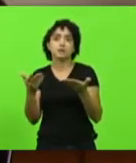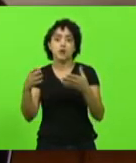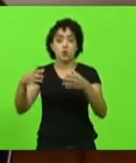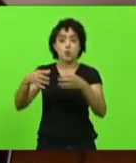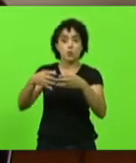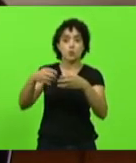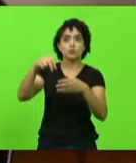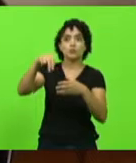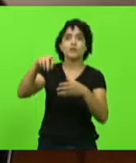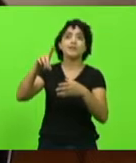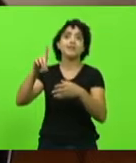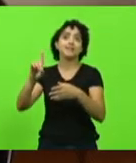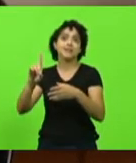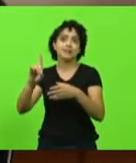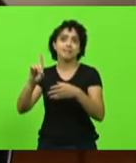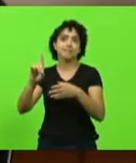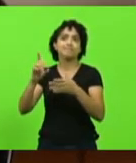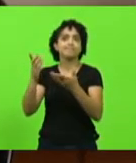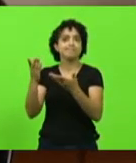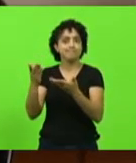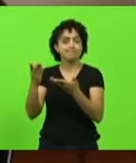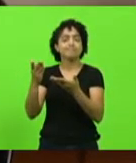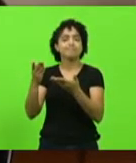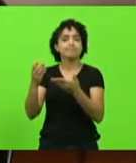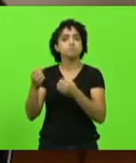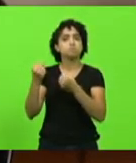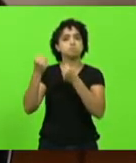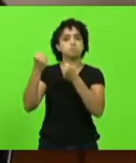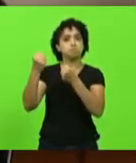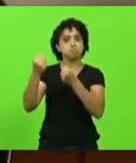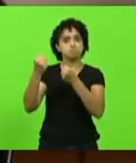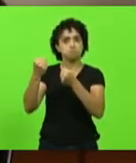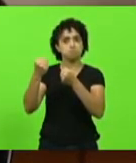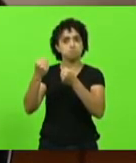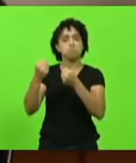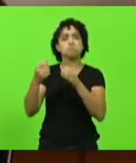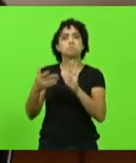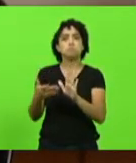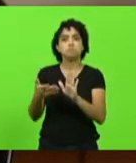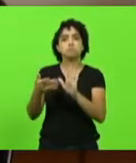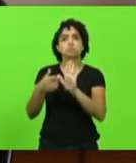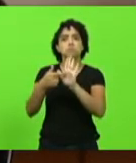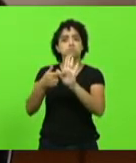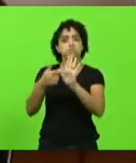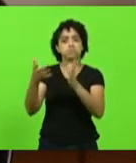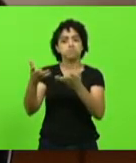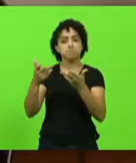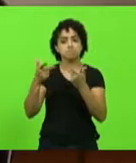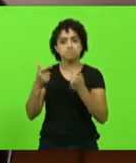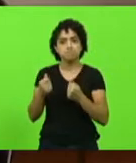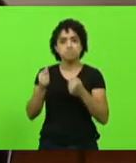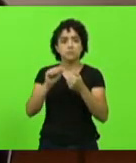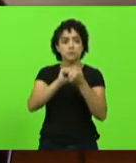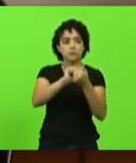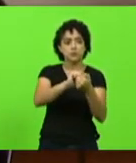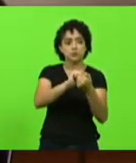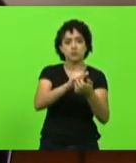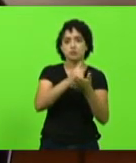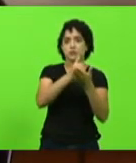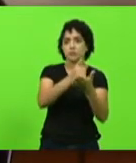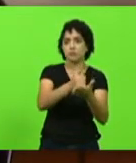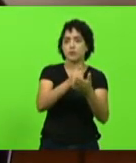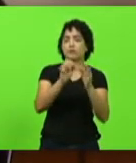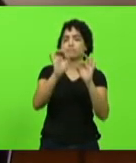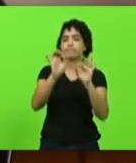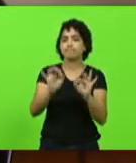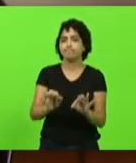ND, que é tão bem conceituado, tão bem visto, nos juntarmos todos, com certeza, o nosso Alto